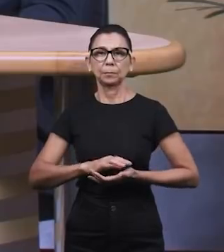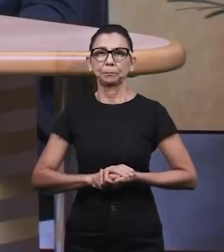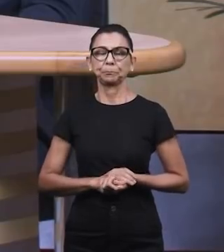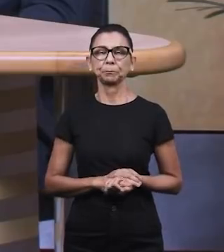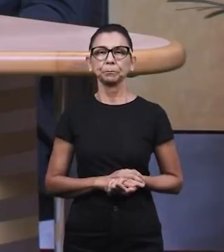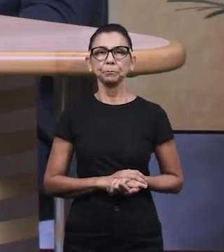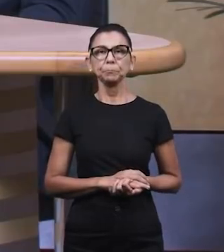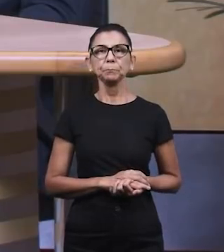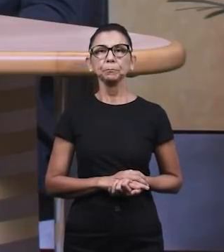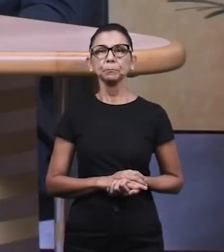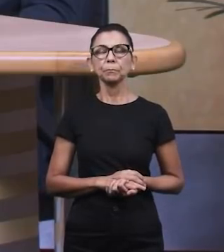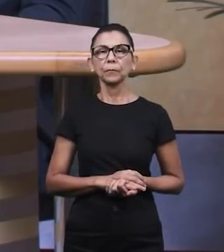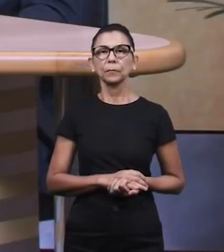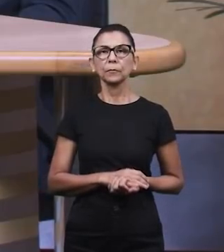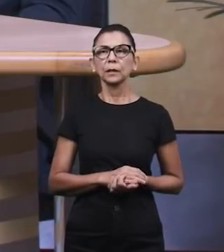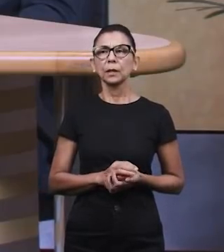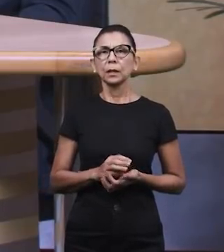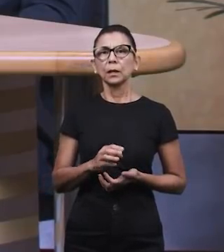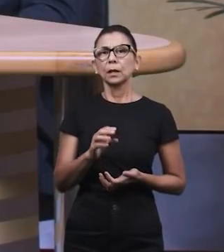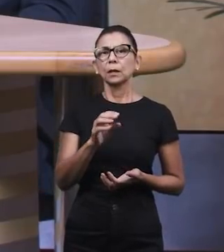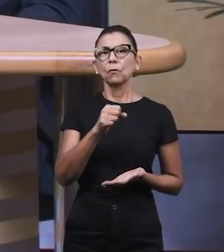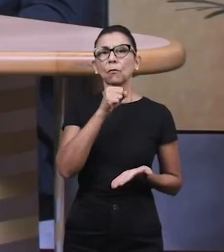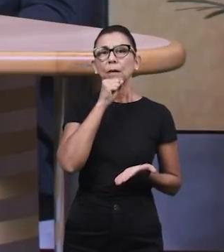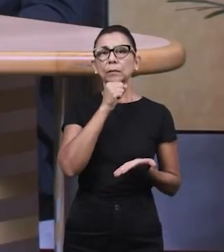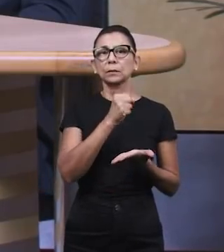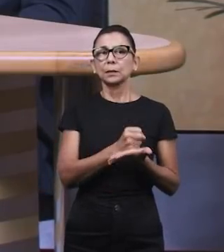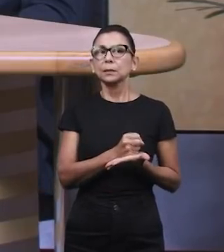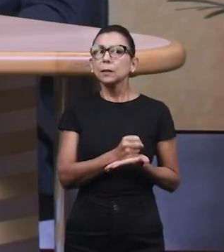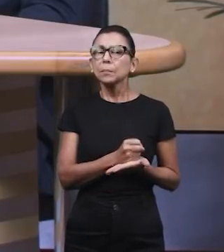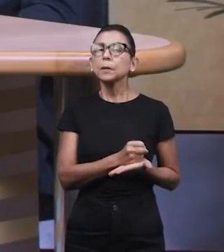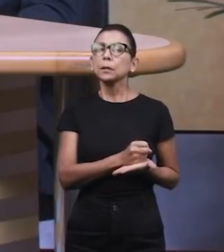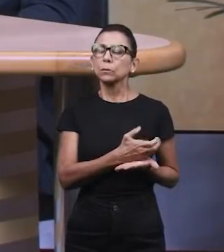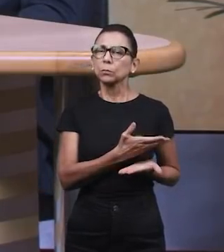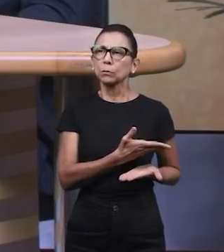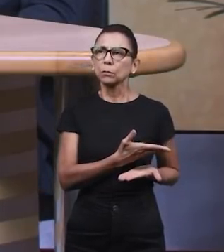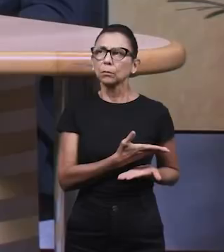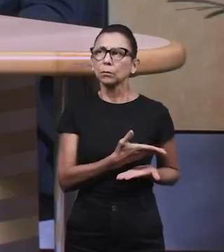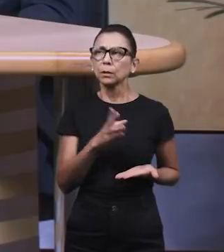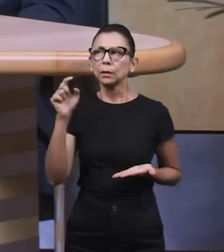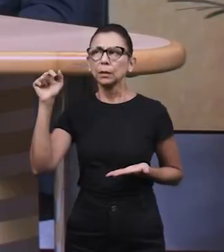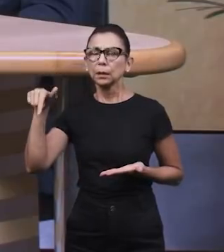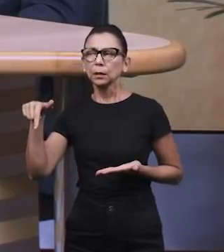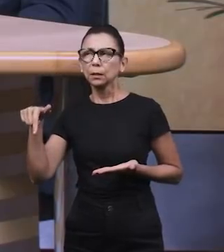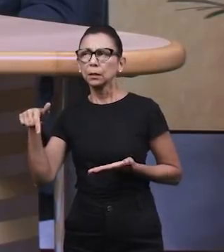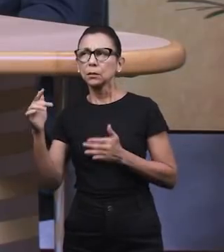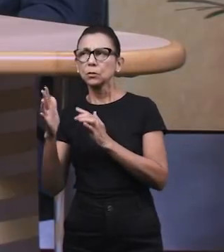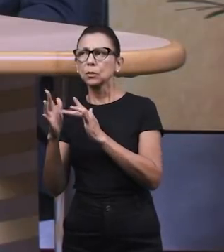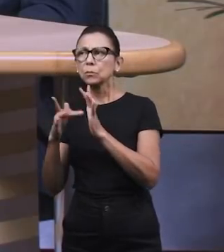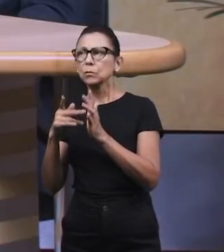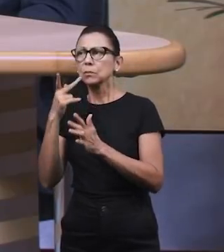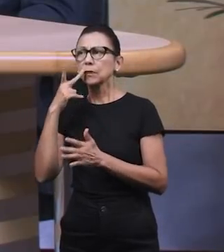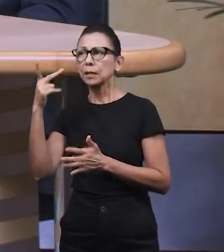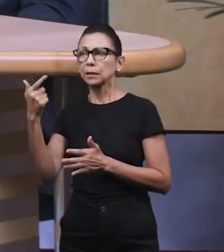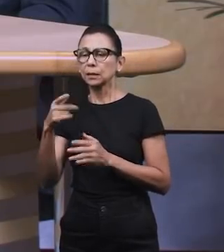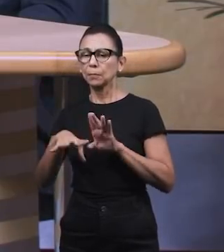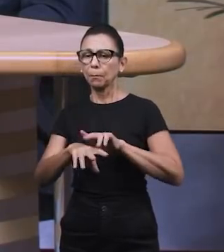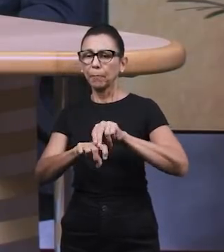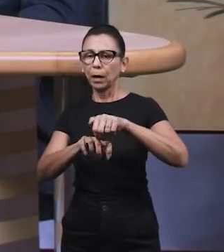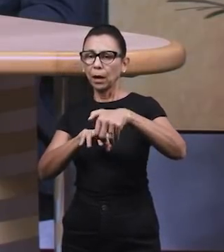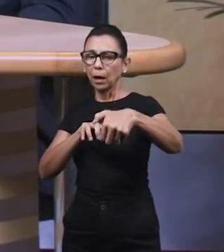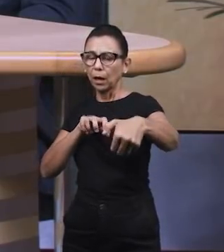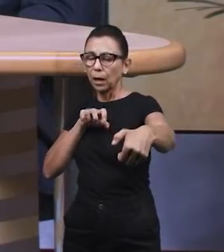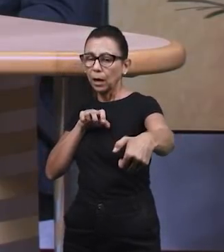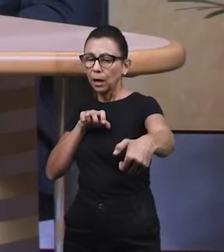era o Velho Testamento. E ele exatamente disse que as Escrituras testificam dele, Jesus. Então, está aberta a porta aí para a gente começar a